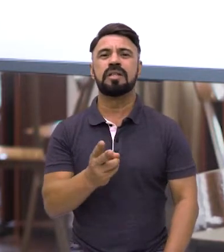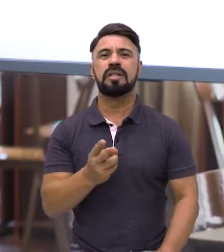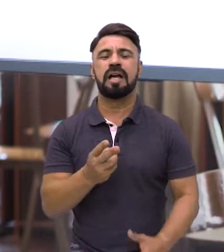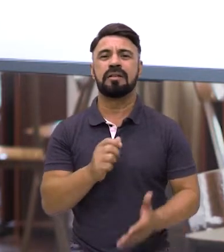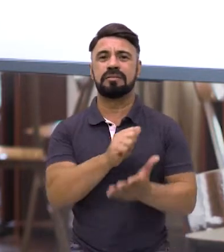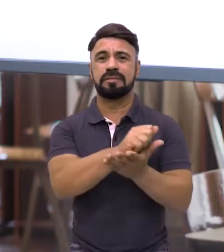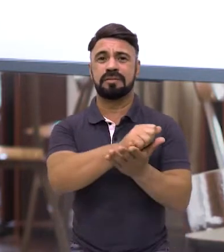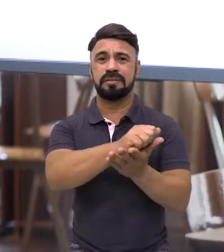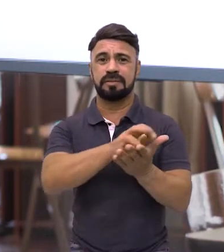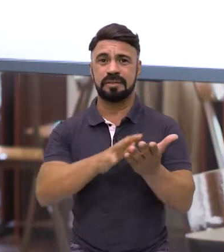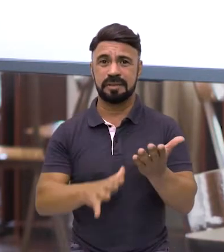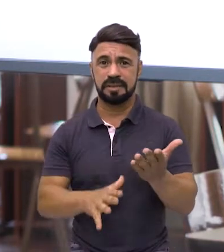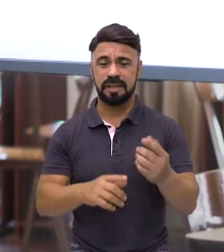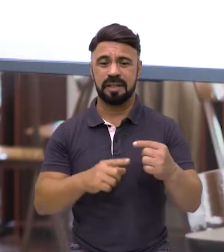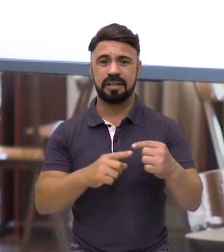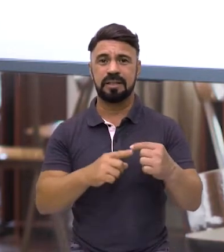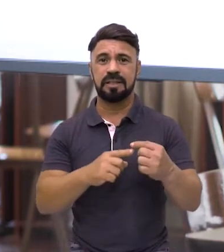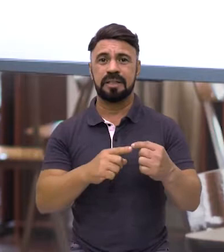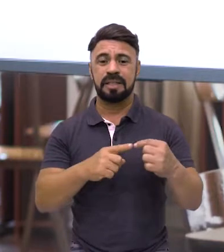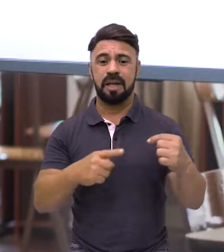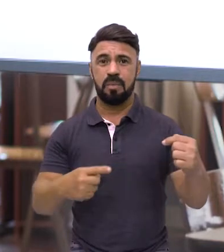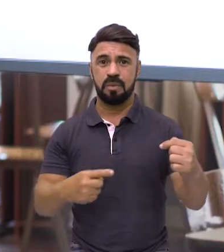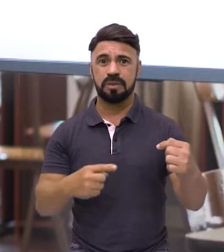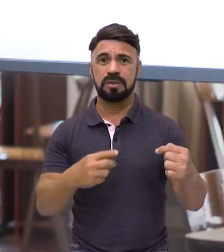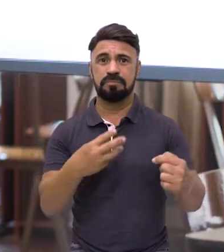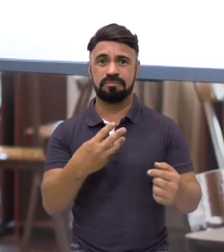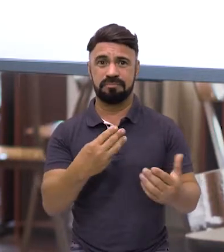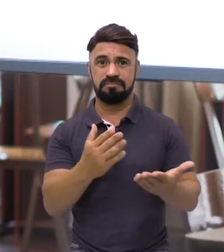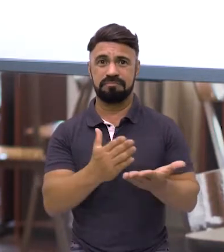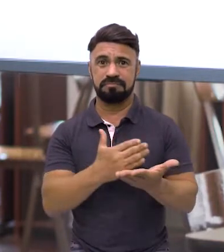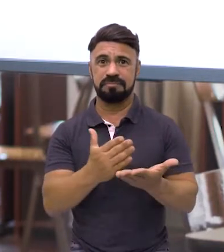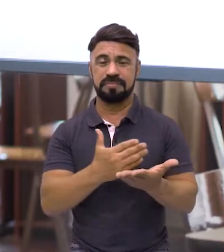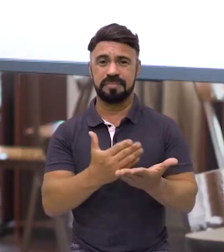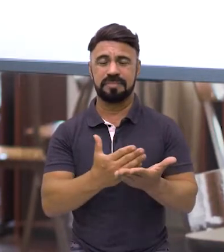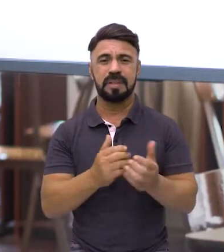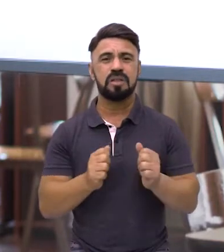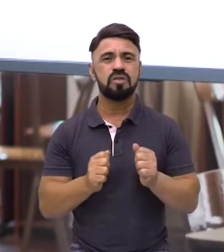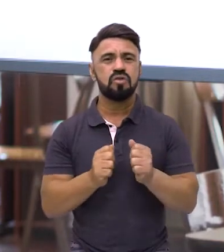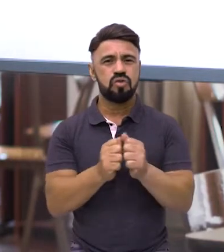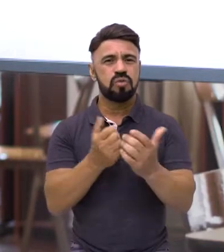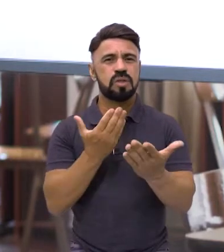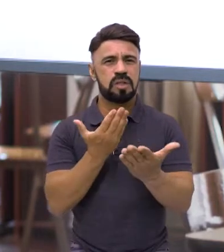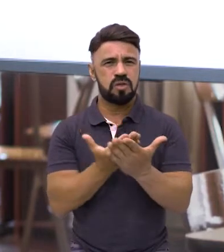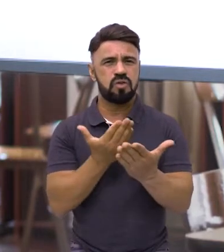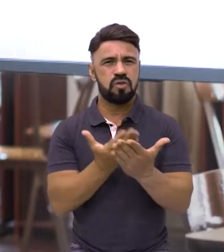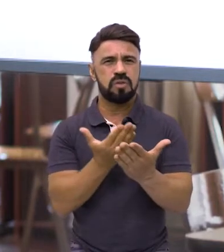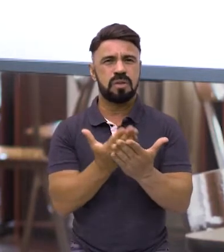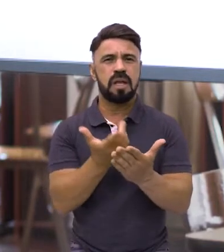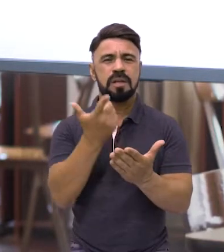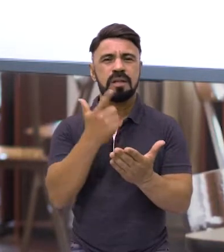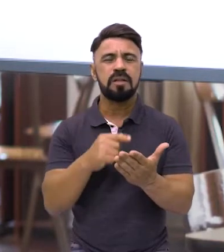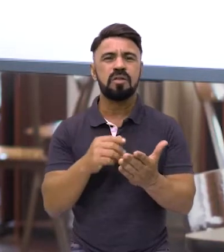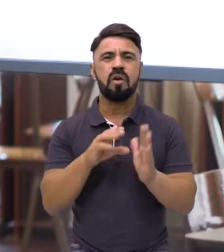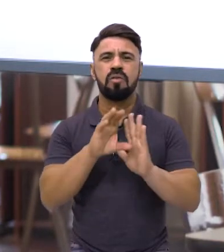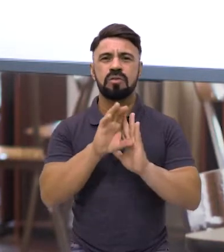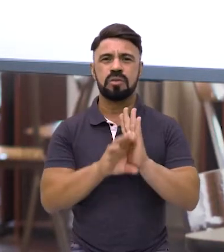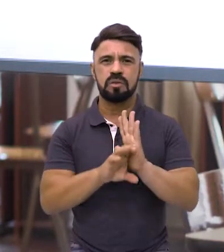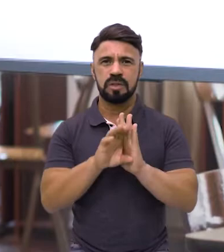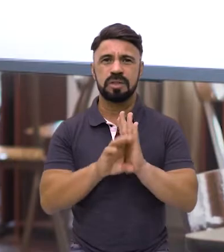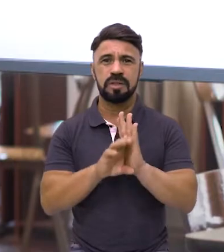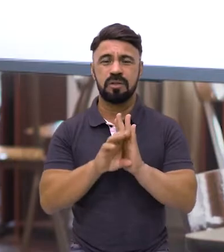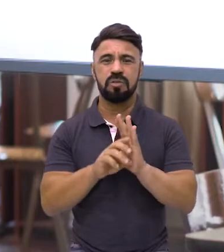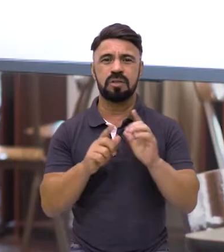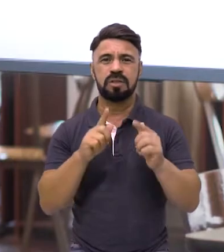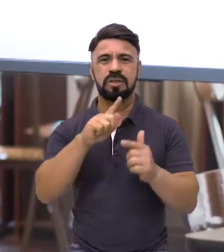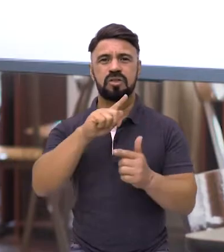nossas atividades da apostila 3 e vamos juntos estudarmos mais uma vez os conteúdos